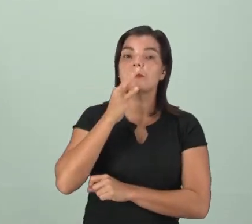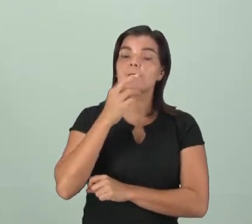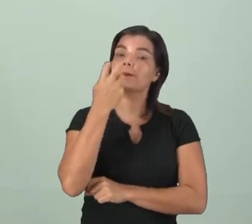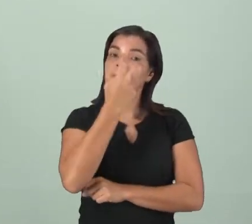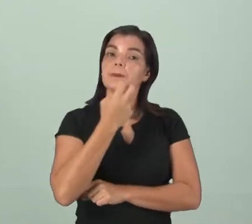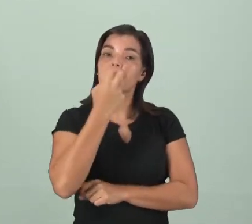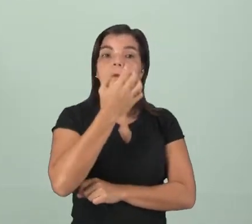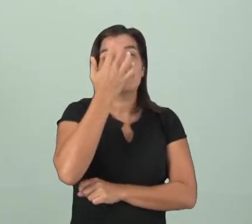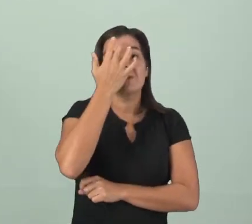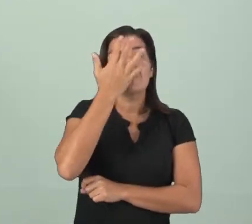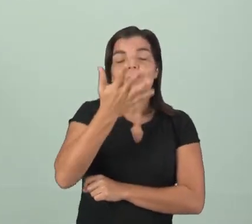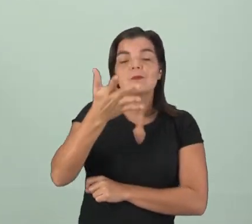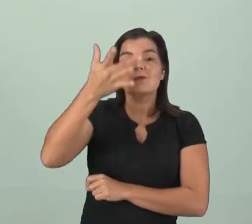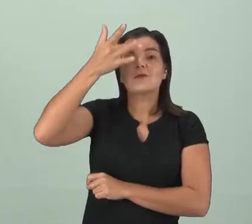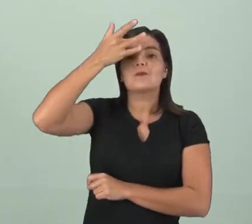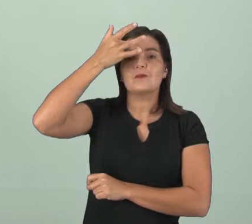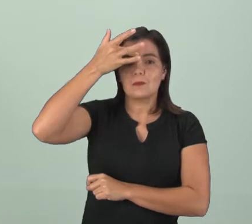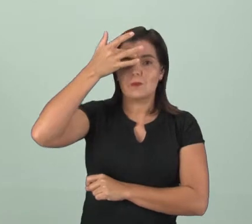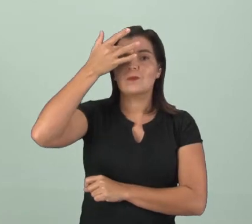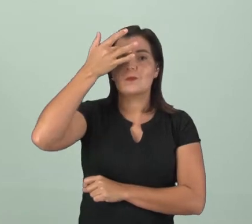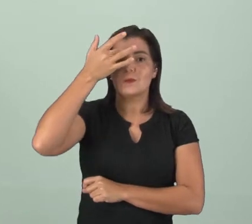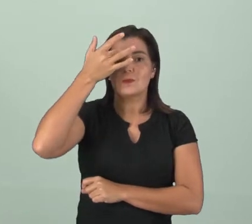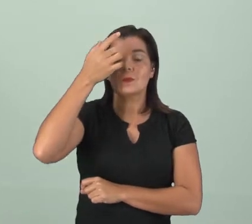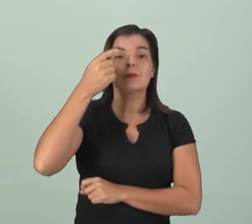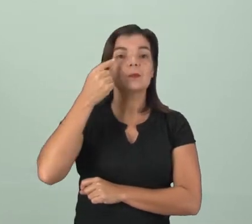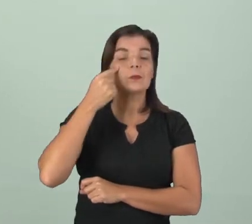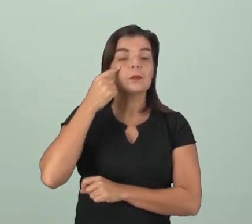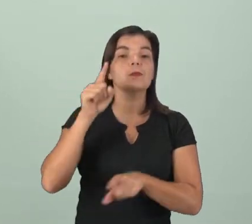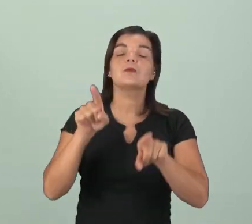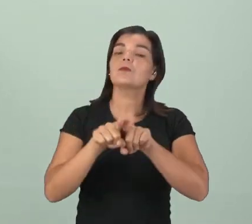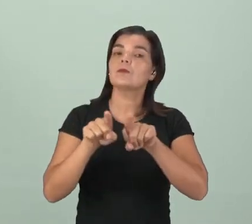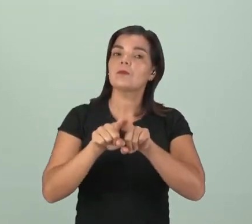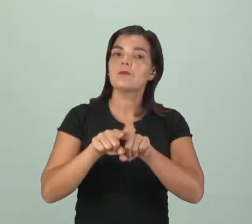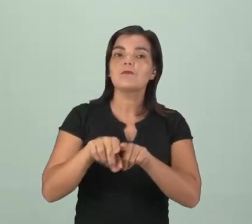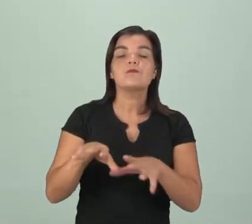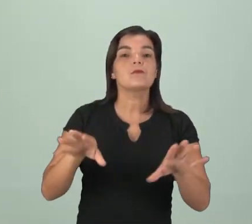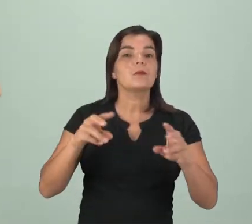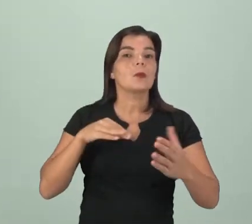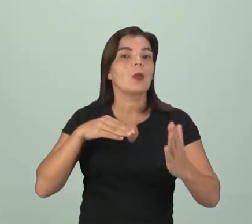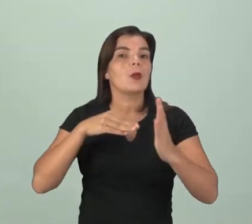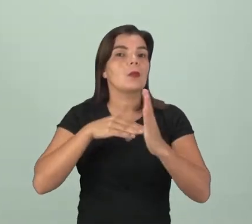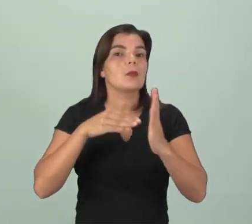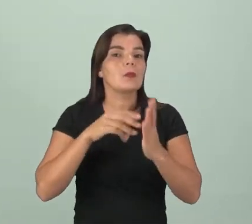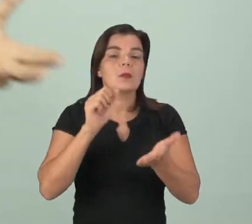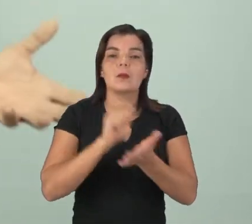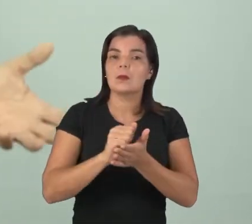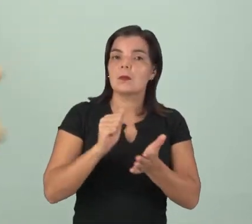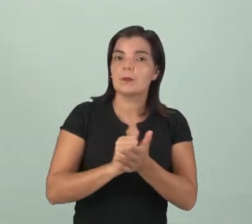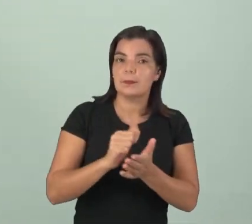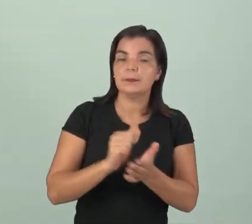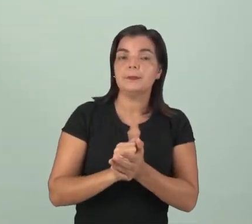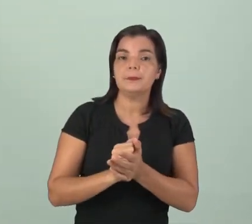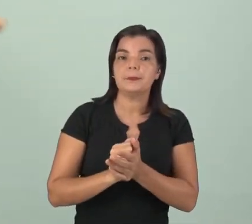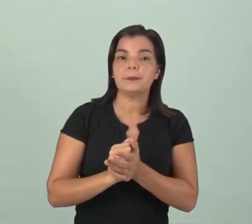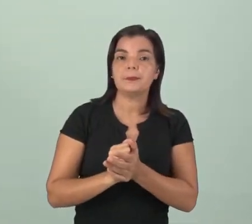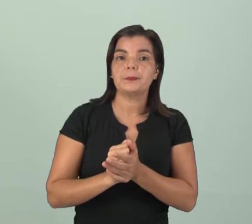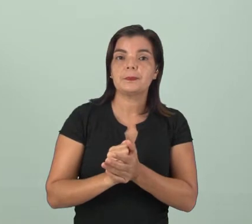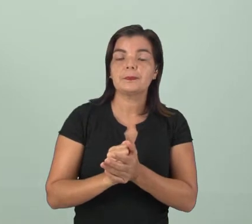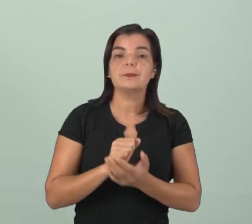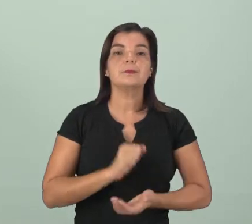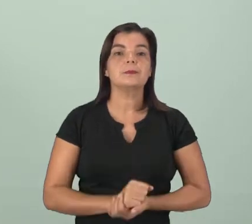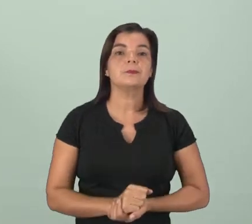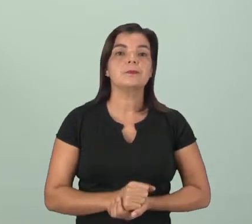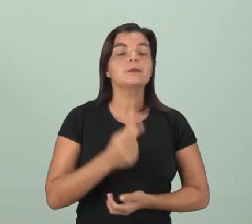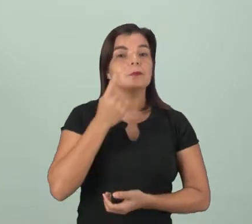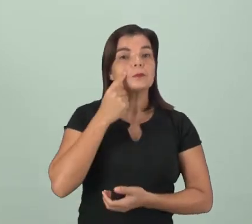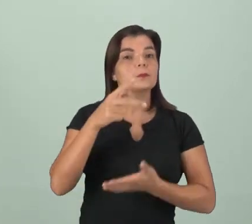são fáceis de ser fixadas, auxiliam na transmissão até que sejam escritas.